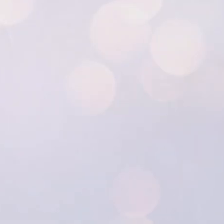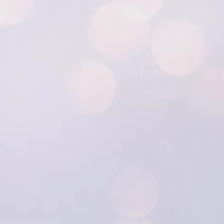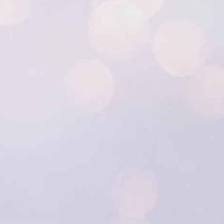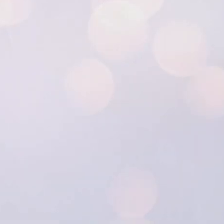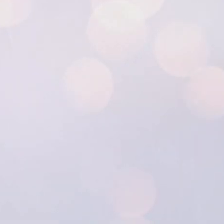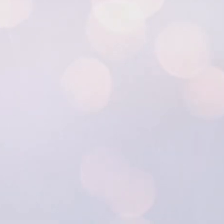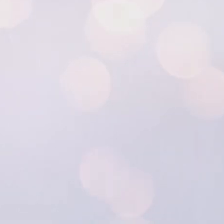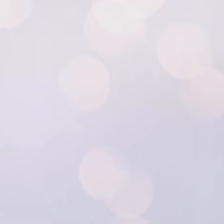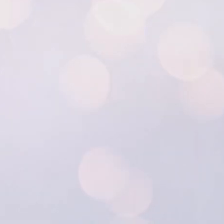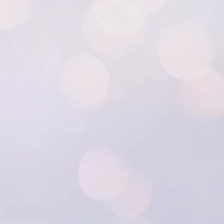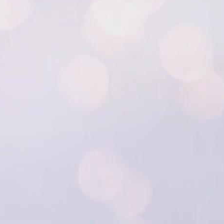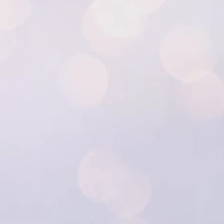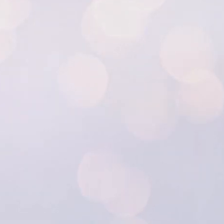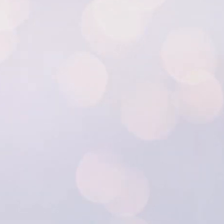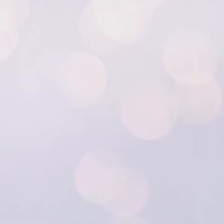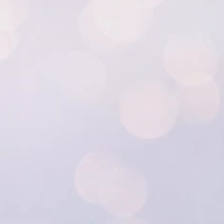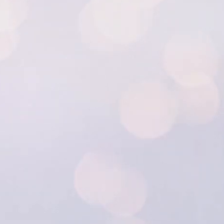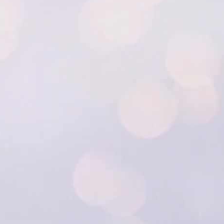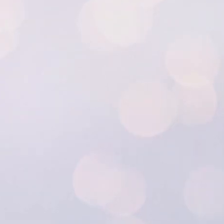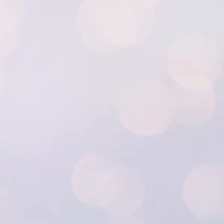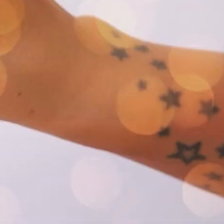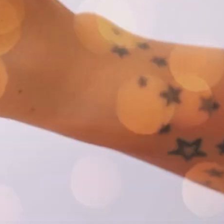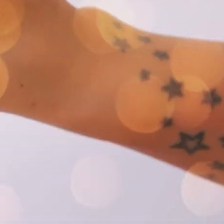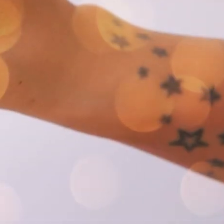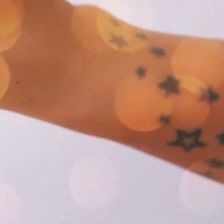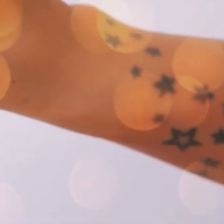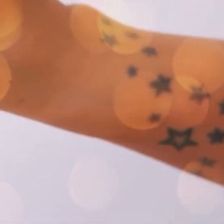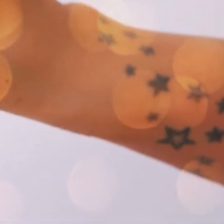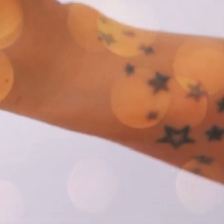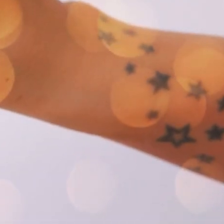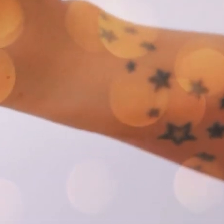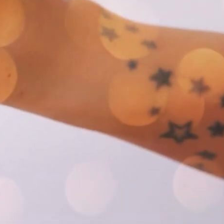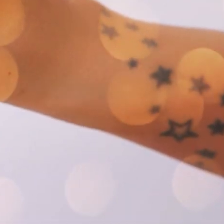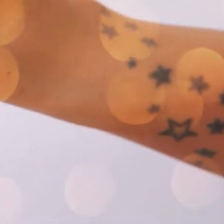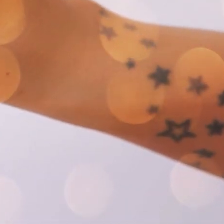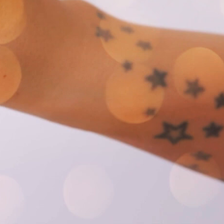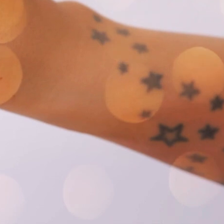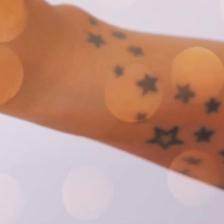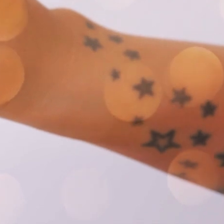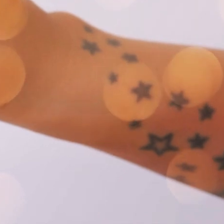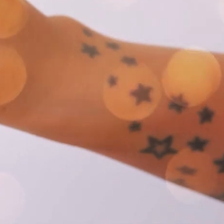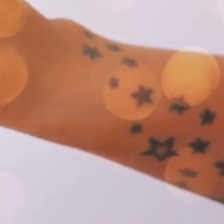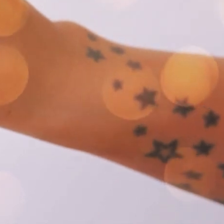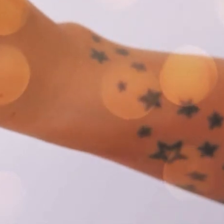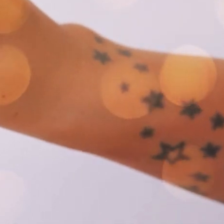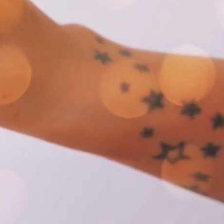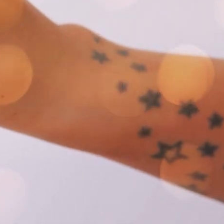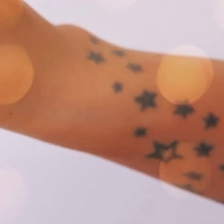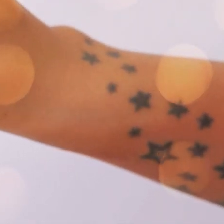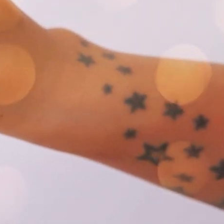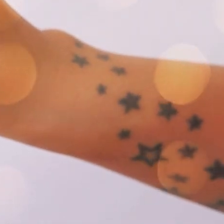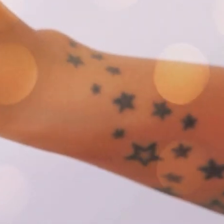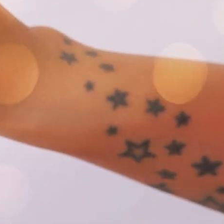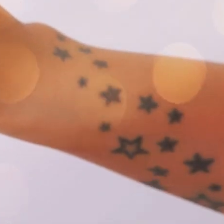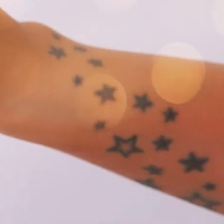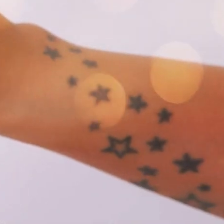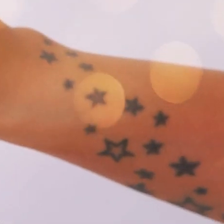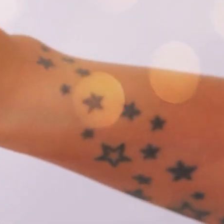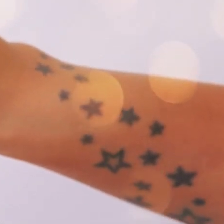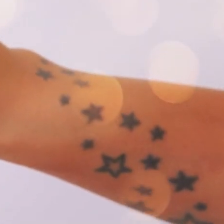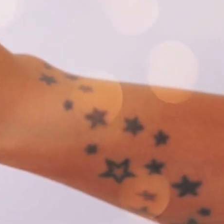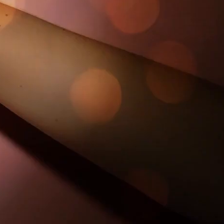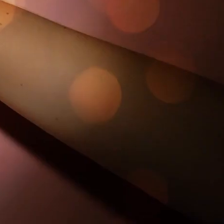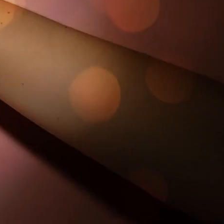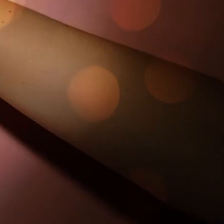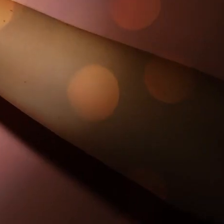e aqueça seu coração. Aqueça seu coração. Quanto